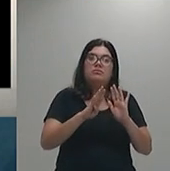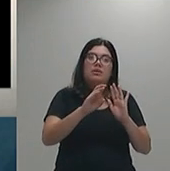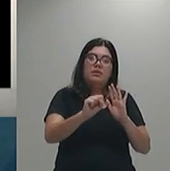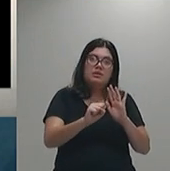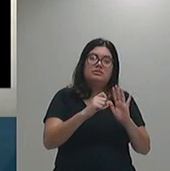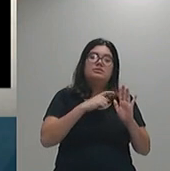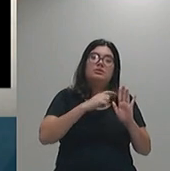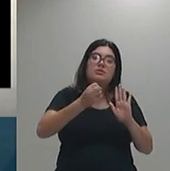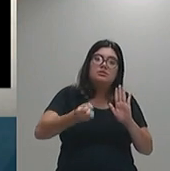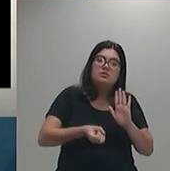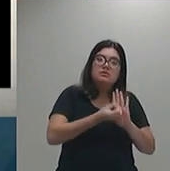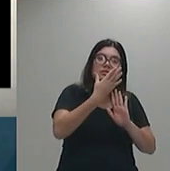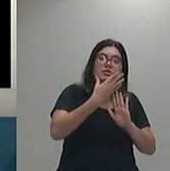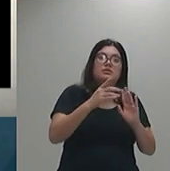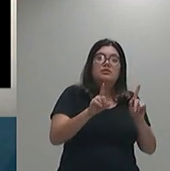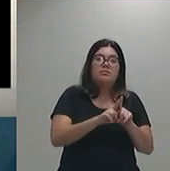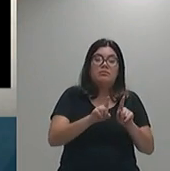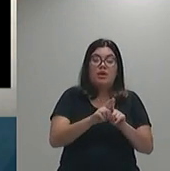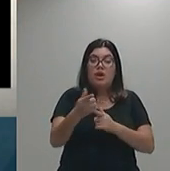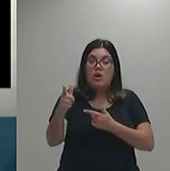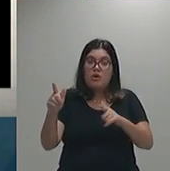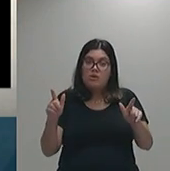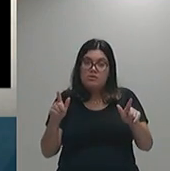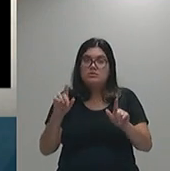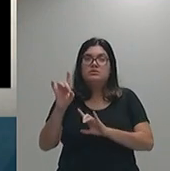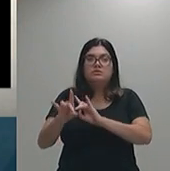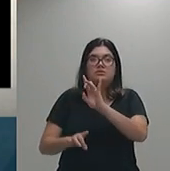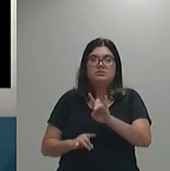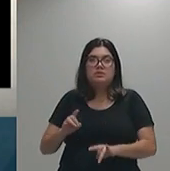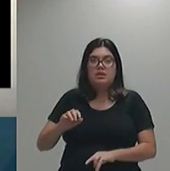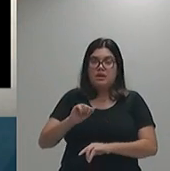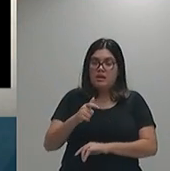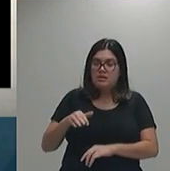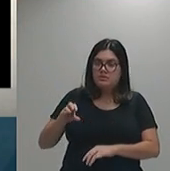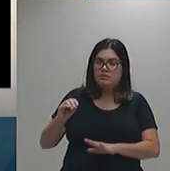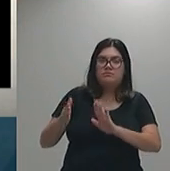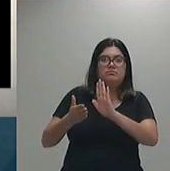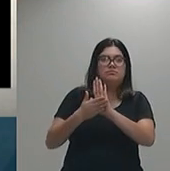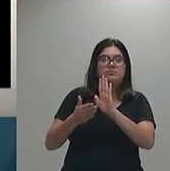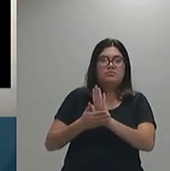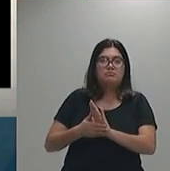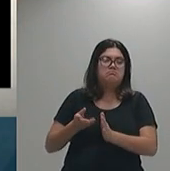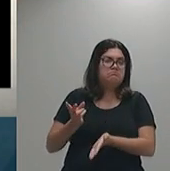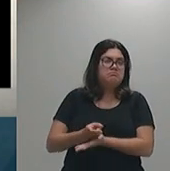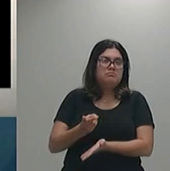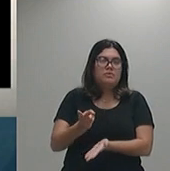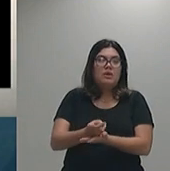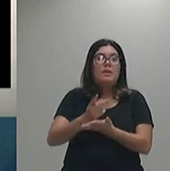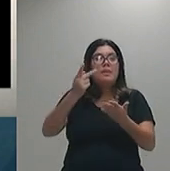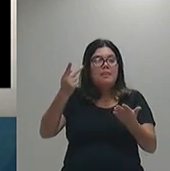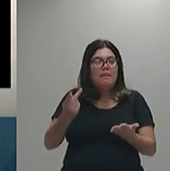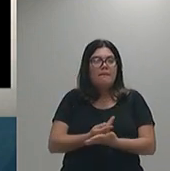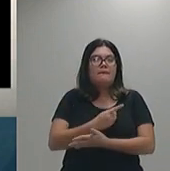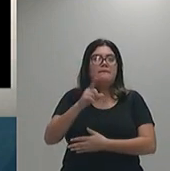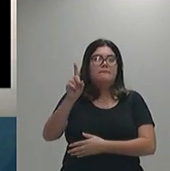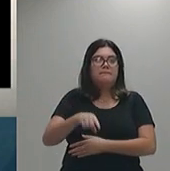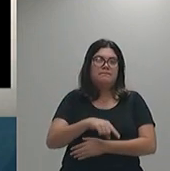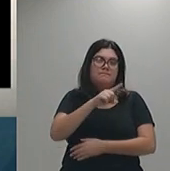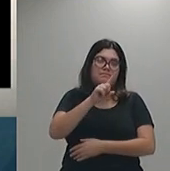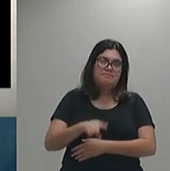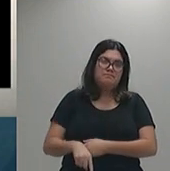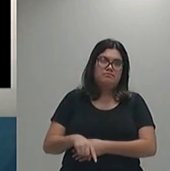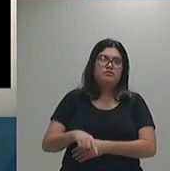EA dos minoritários e extraordinária as a pasta por ela prevaleceria elevaria a extinção da dos minoritários